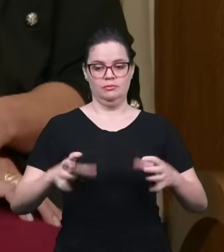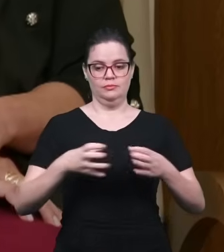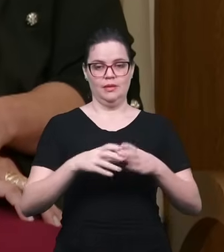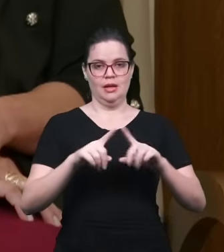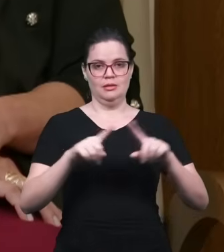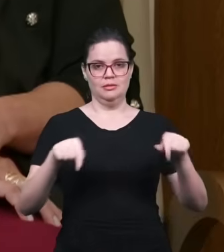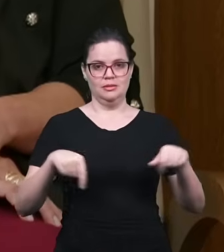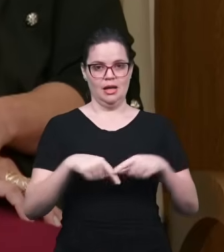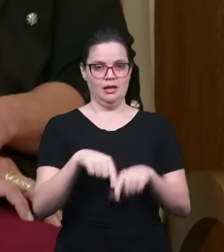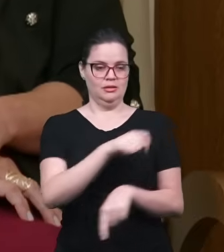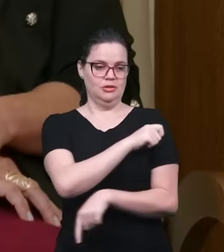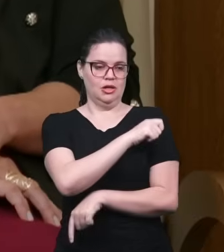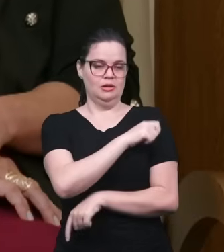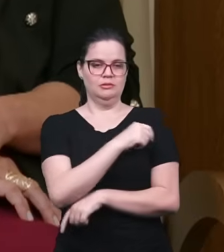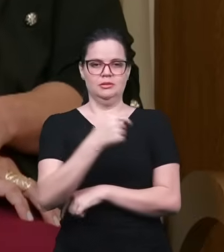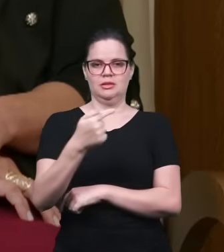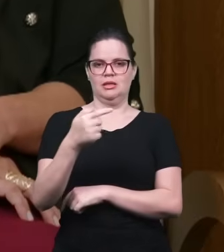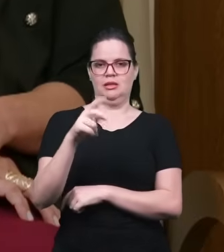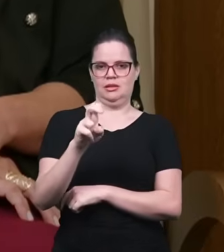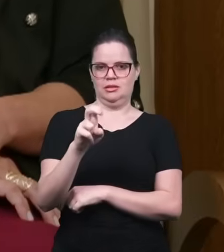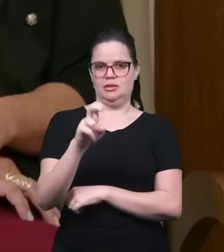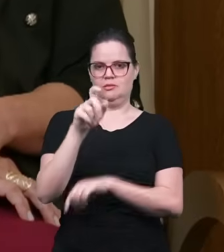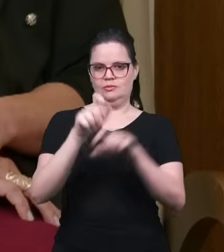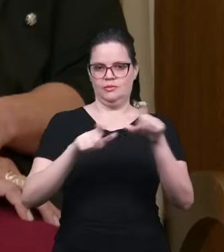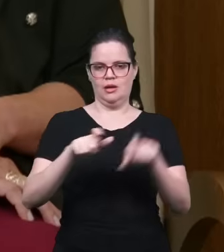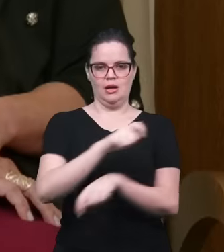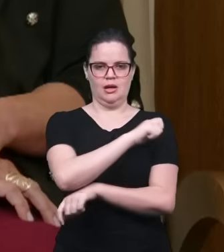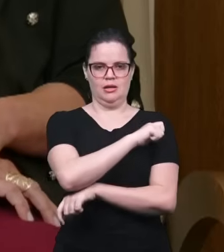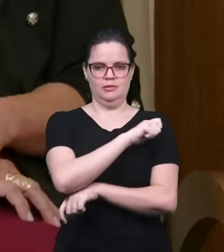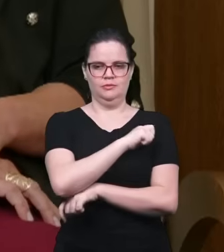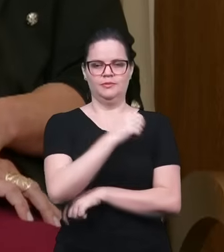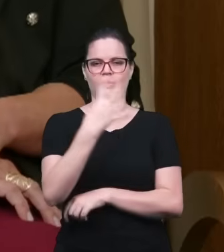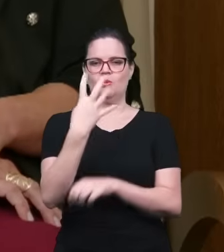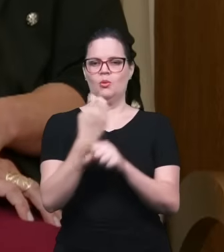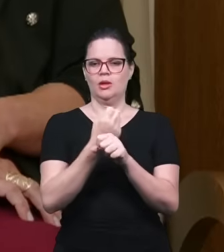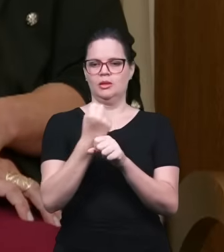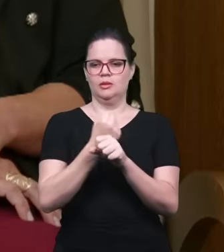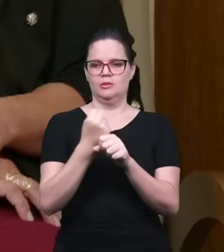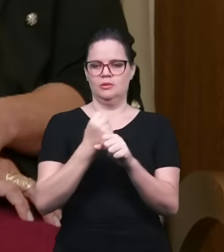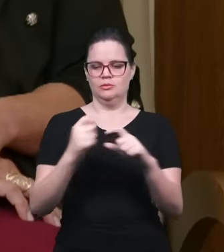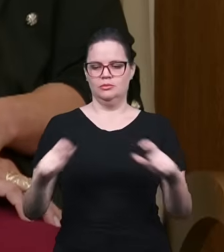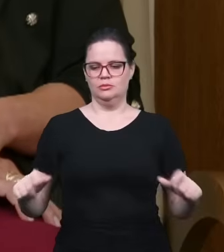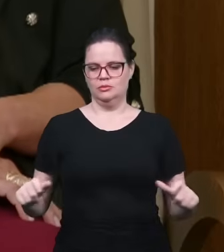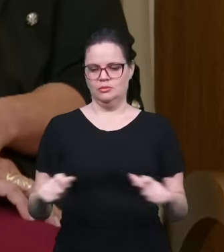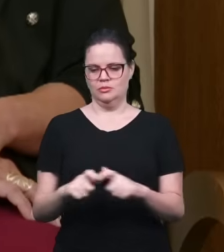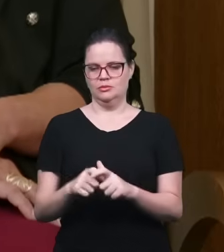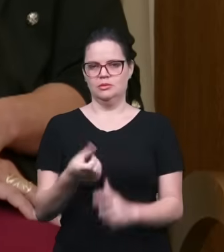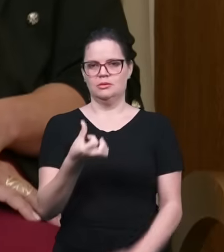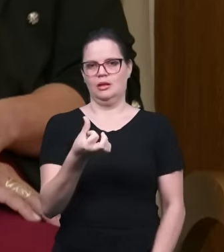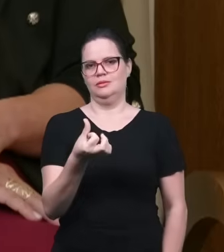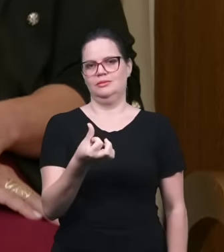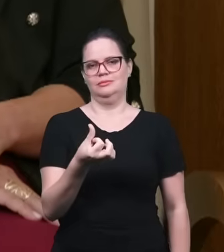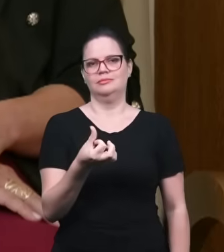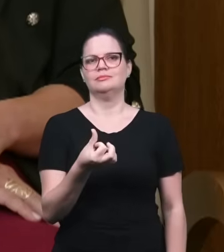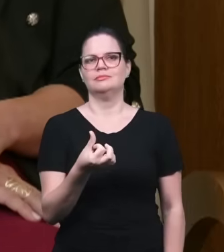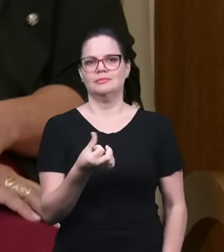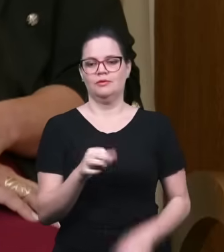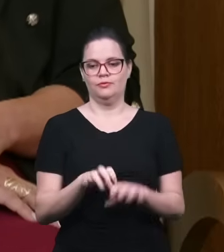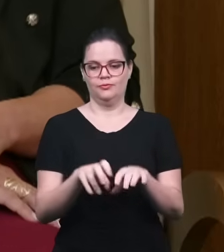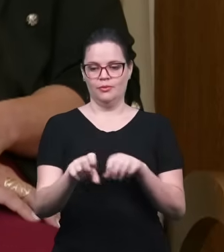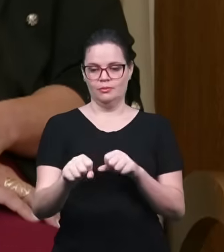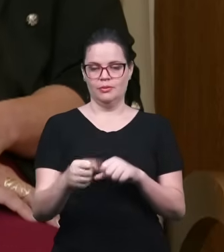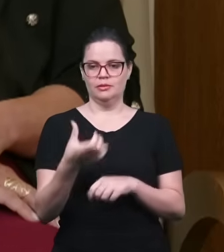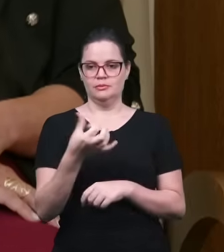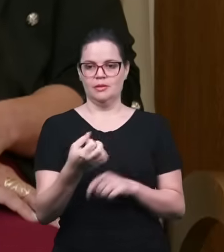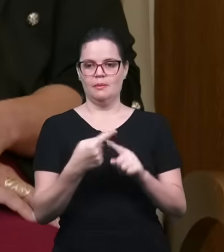75 pessoas, né? Quando foi se formar depois dos 4 anos lá, nós formamos em 6 na classe. Mas se formavam